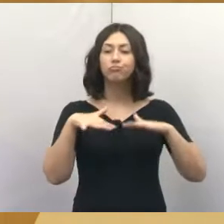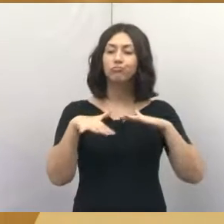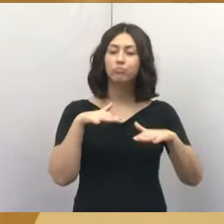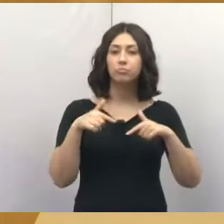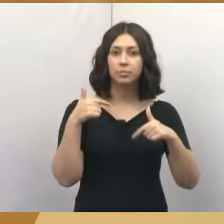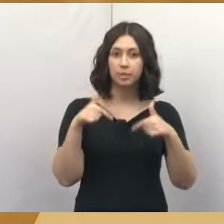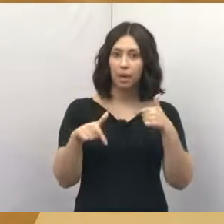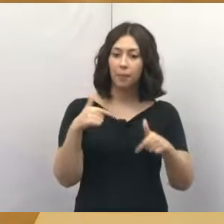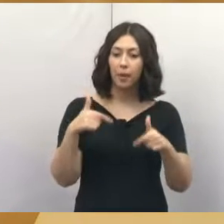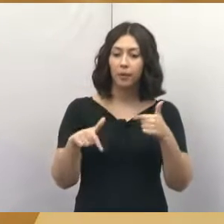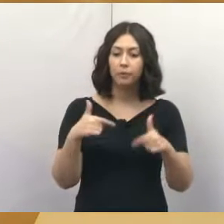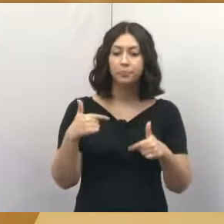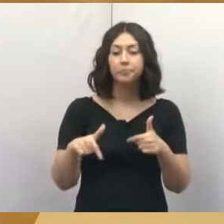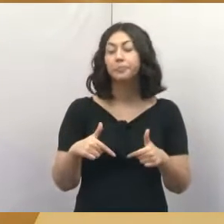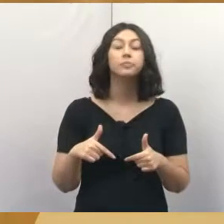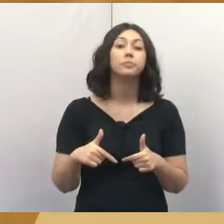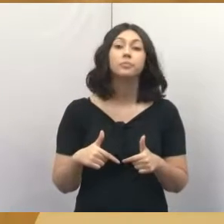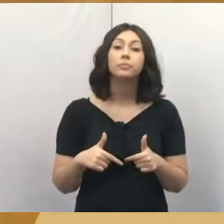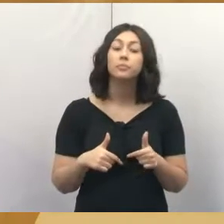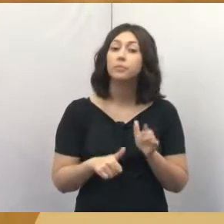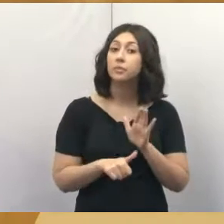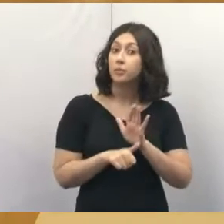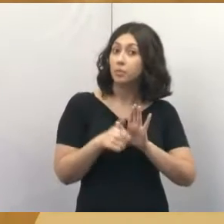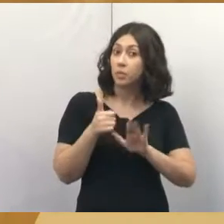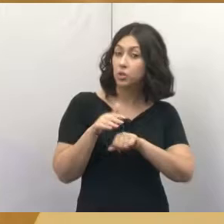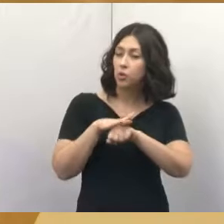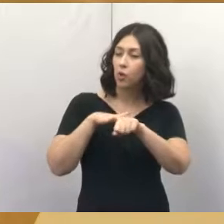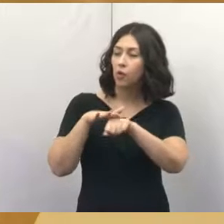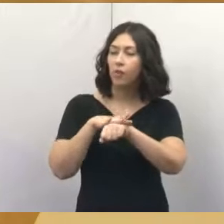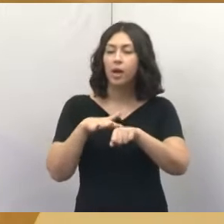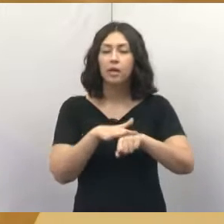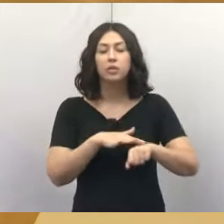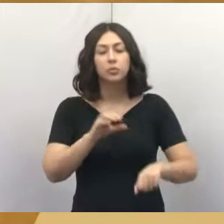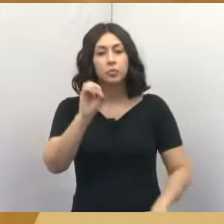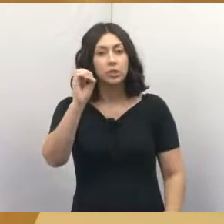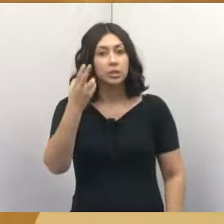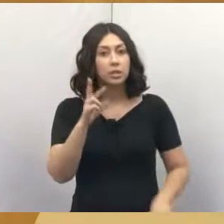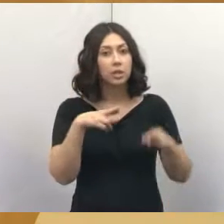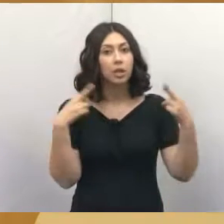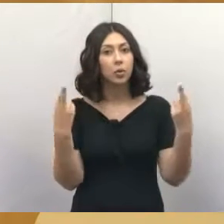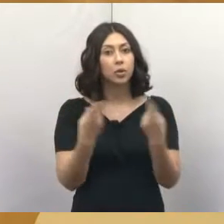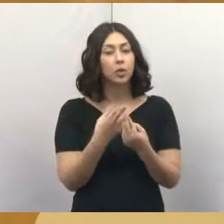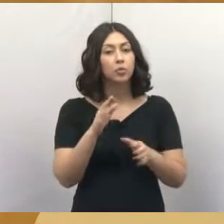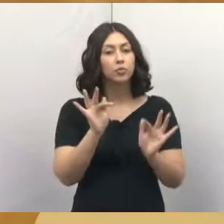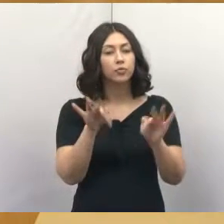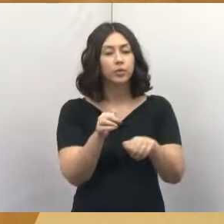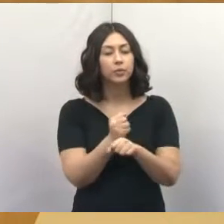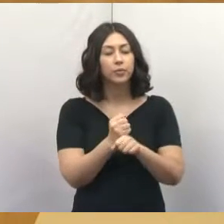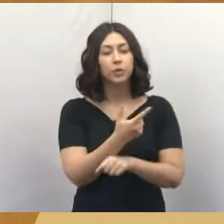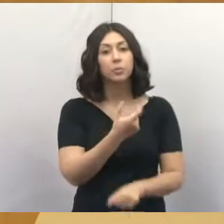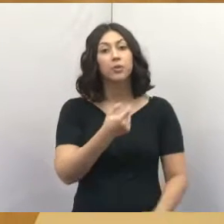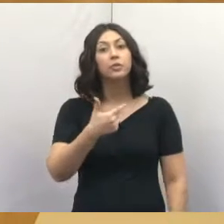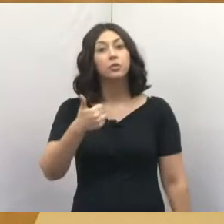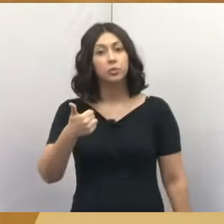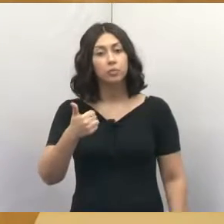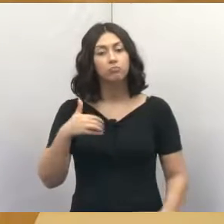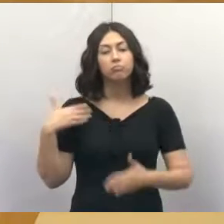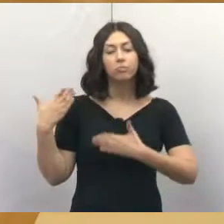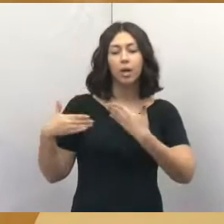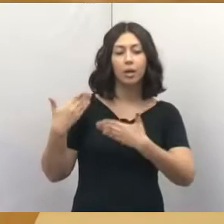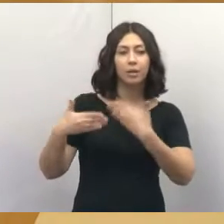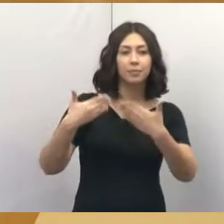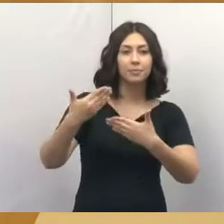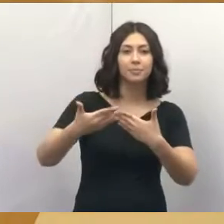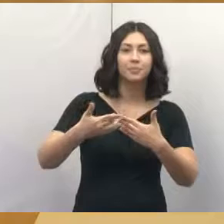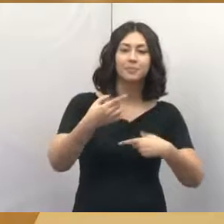atuais. As primeiras tratativas aconteceram durante a reunião no final de 2021. Desde então, foram várias discussões